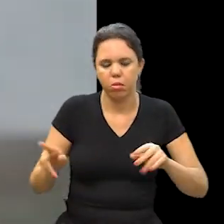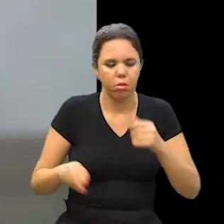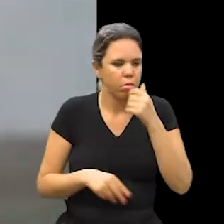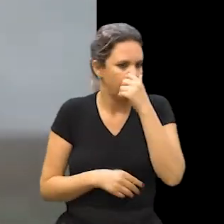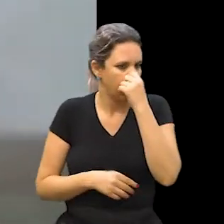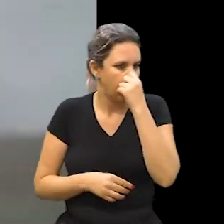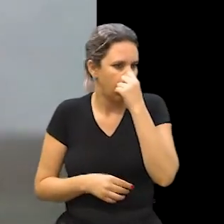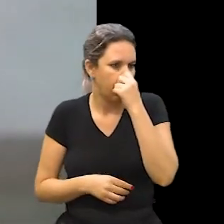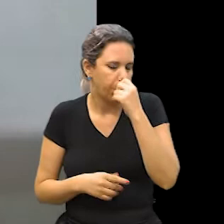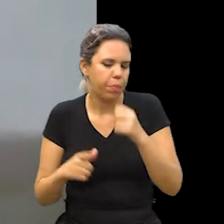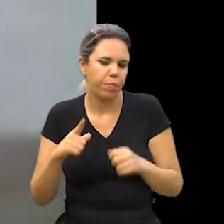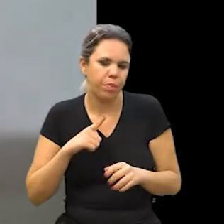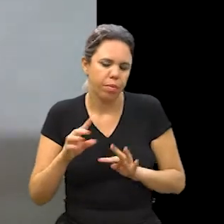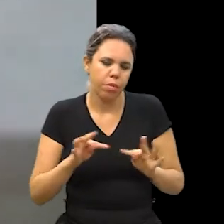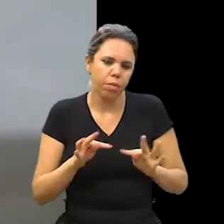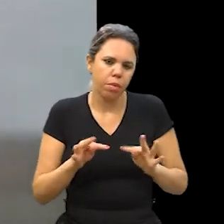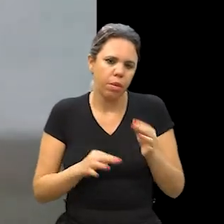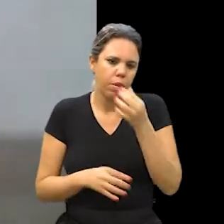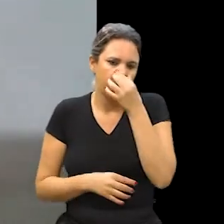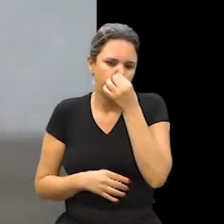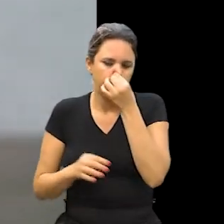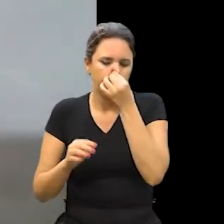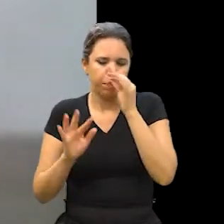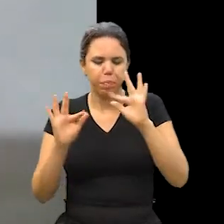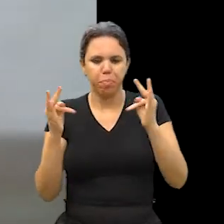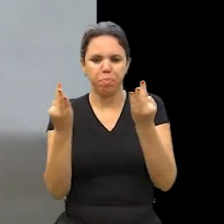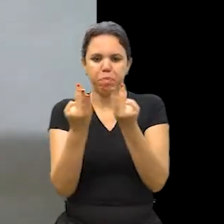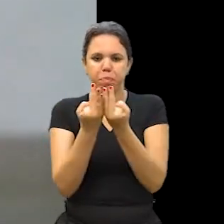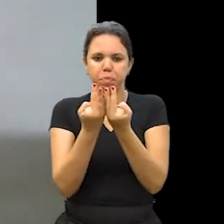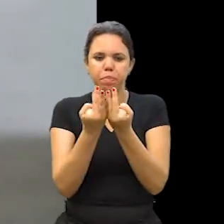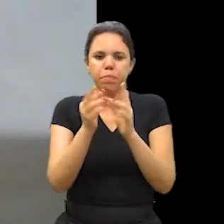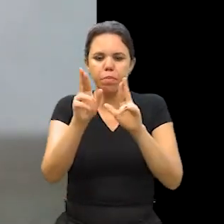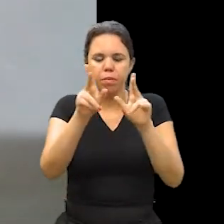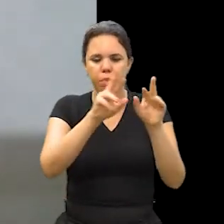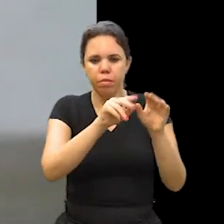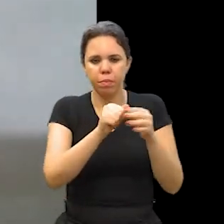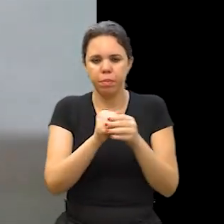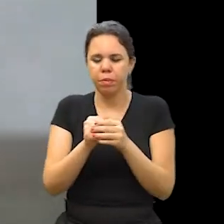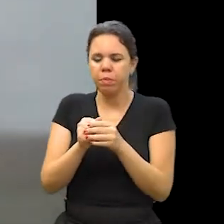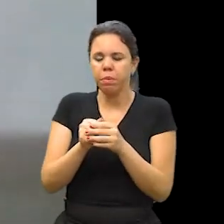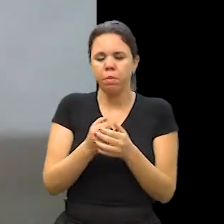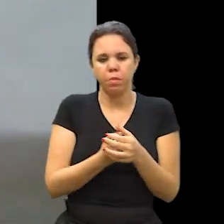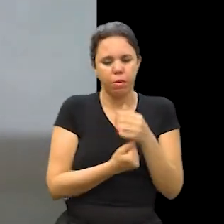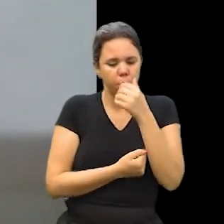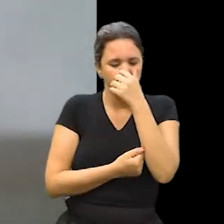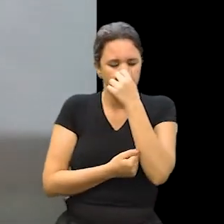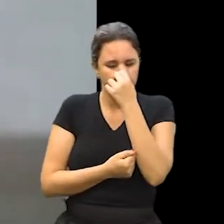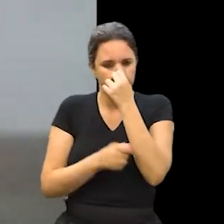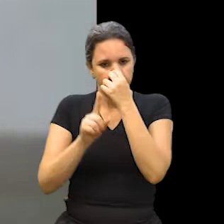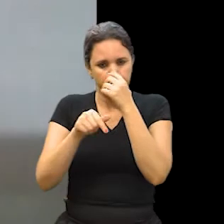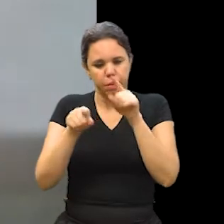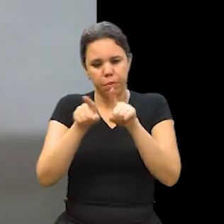né? A gente vai ter que tratar as famílias de formas diferentes, sabe? Isso daí tudo é muito